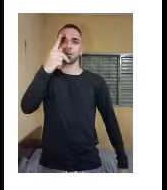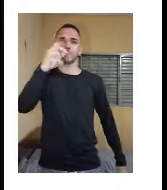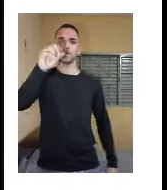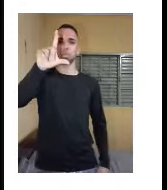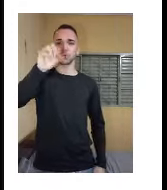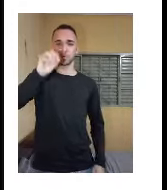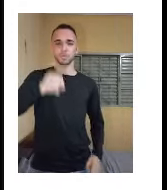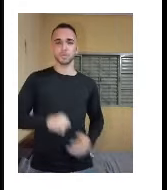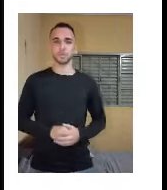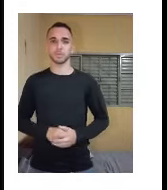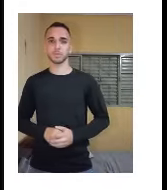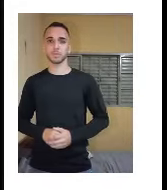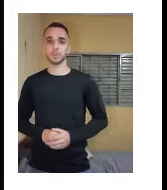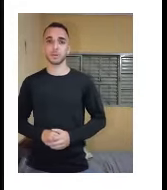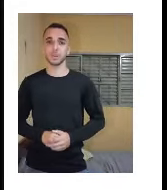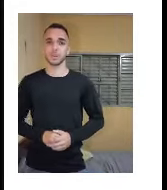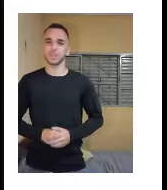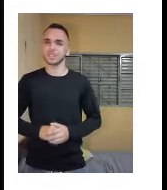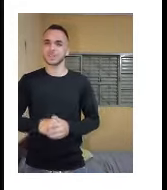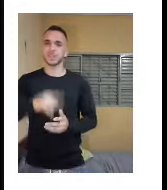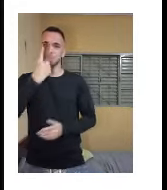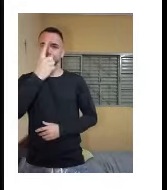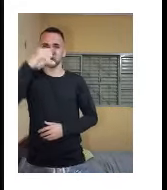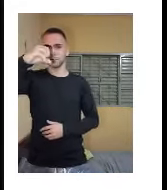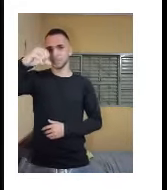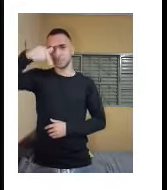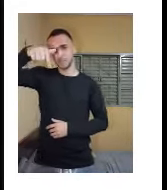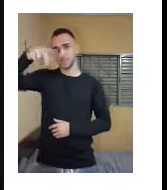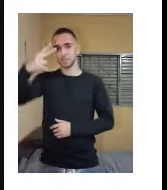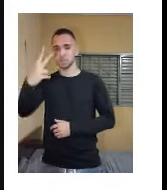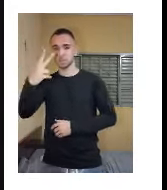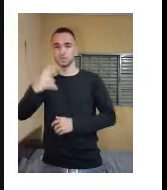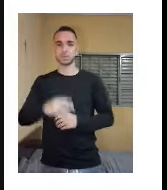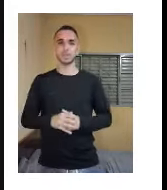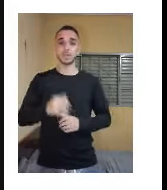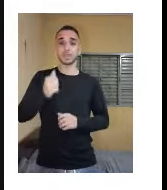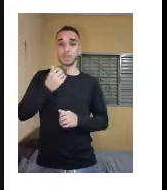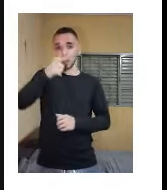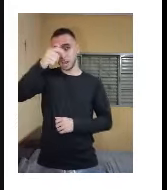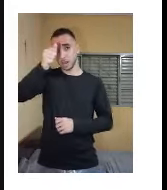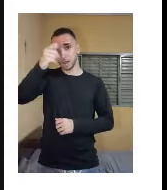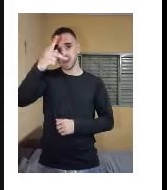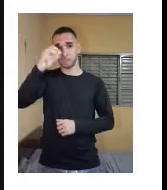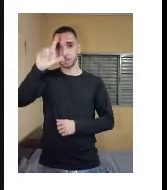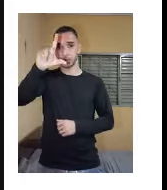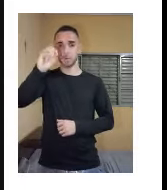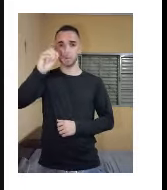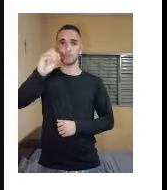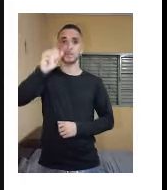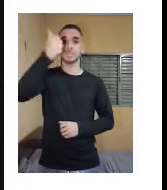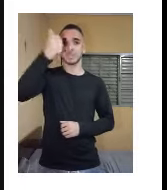dezembro de 1972, e ela é bastante famosa, né, e o meu convite é